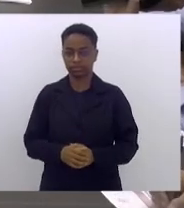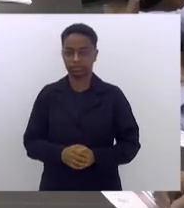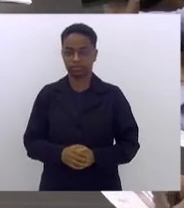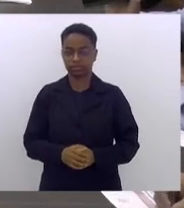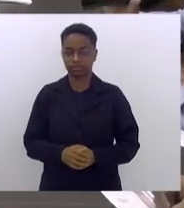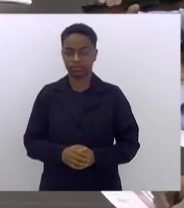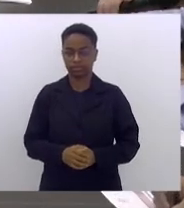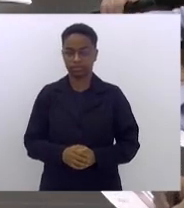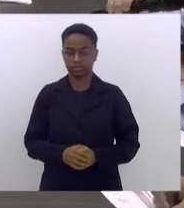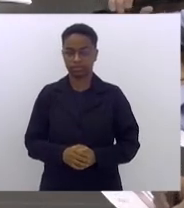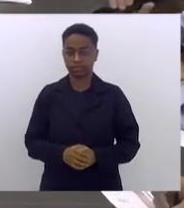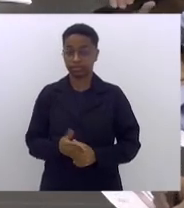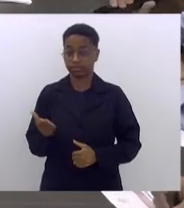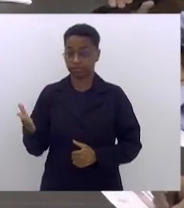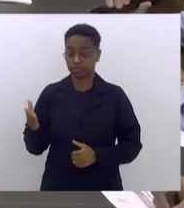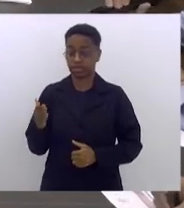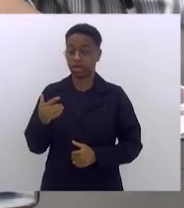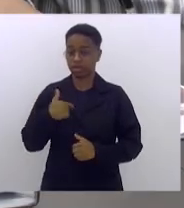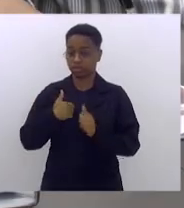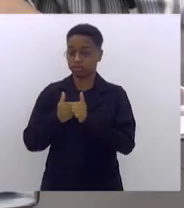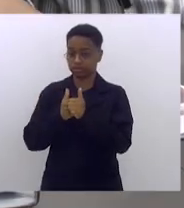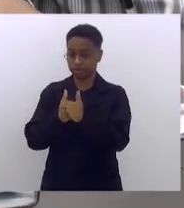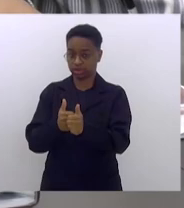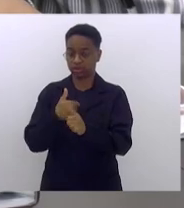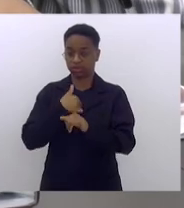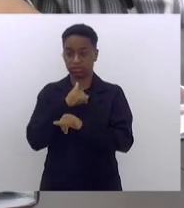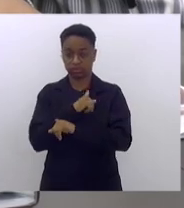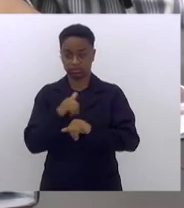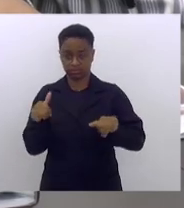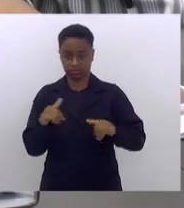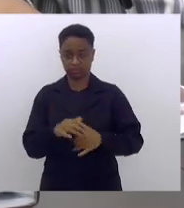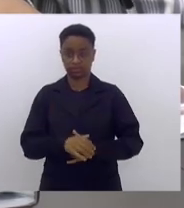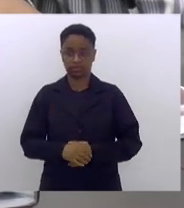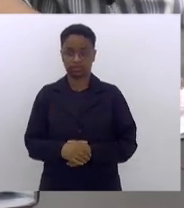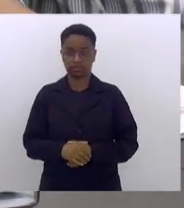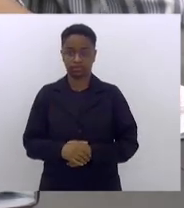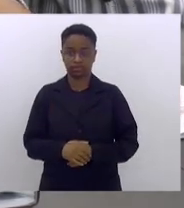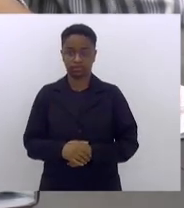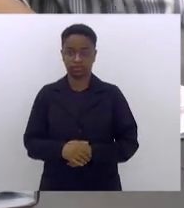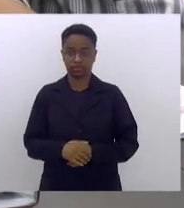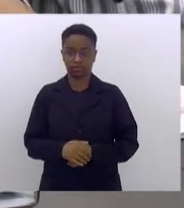boa. Intrépida. Dizer o seguinte, presidente, eu...